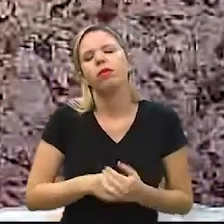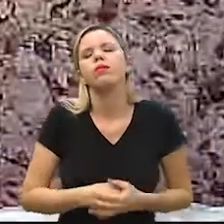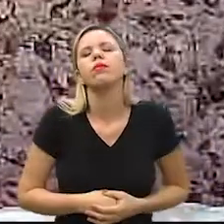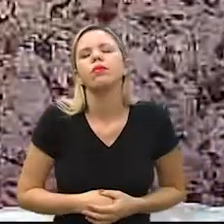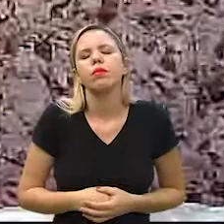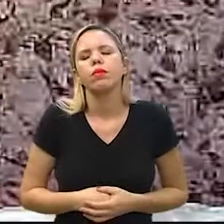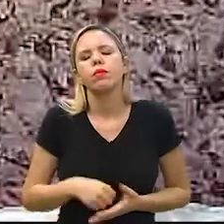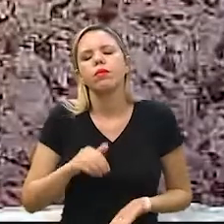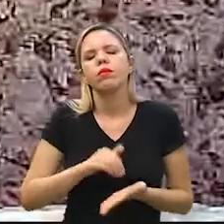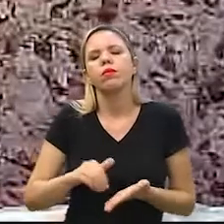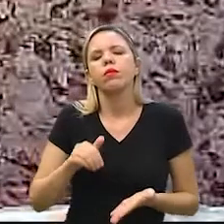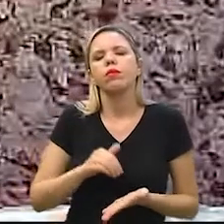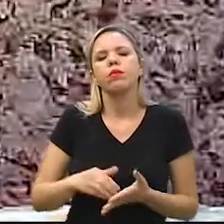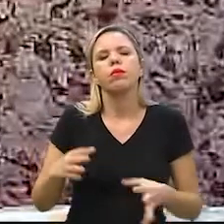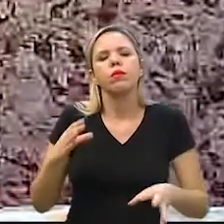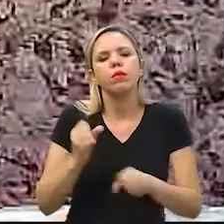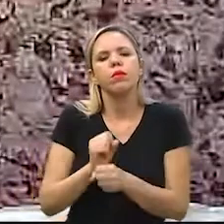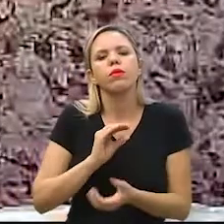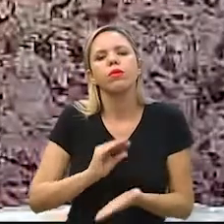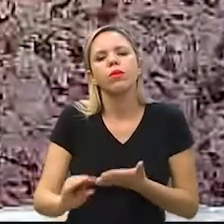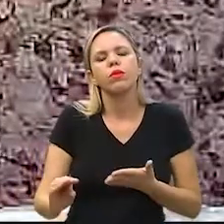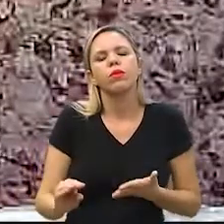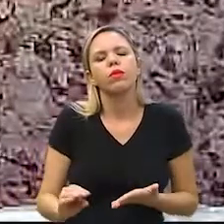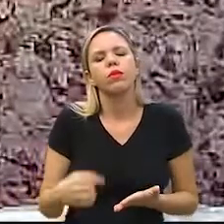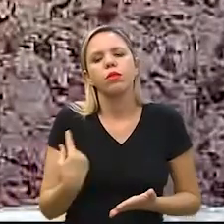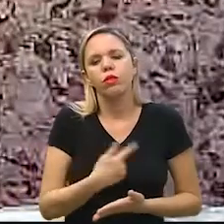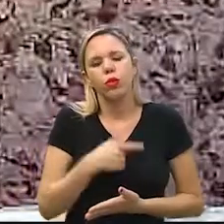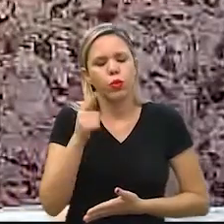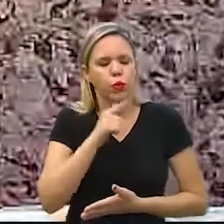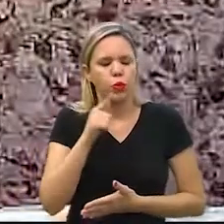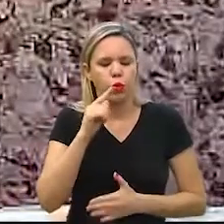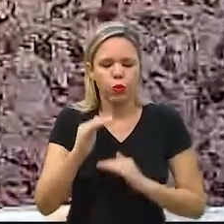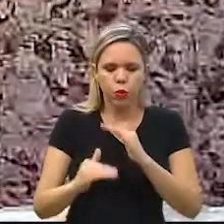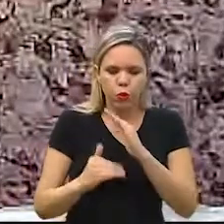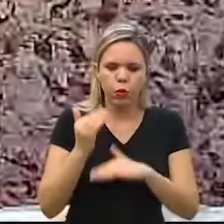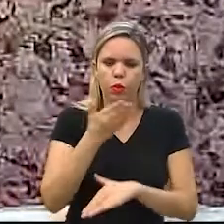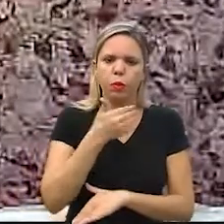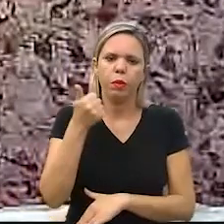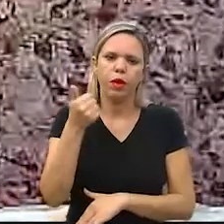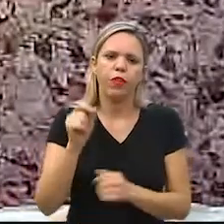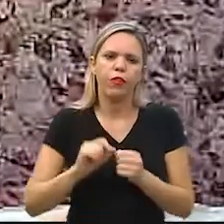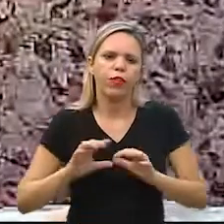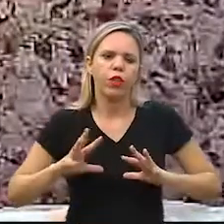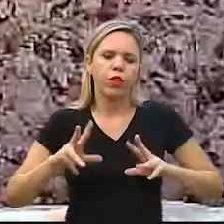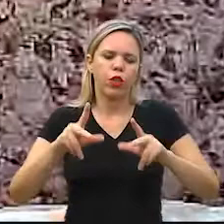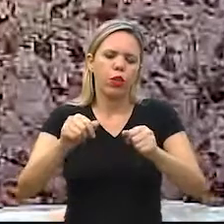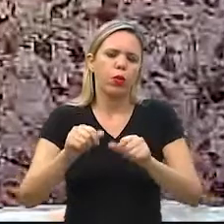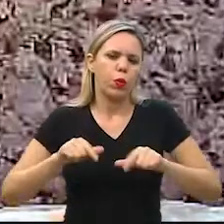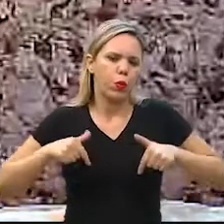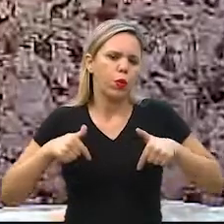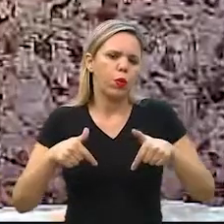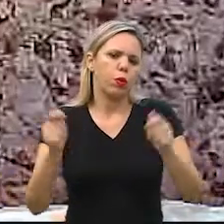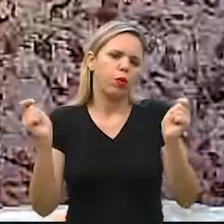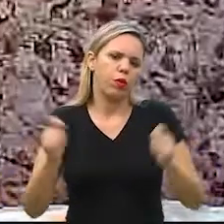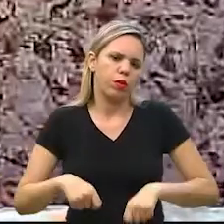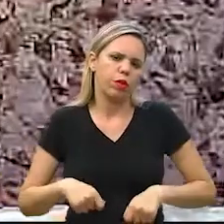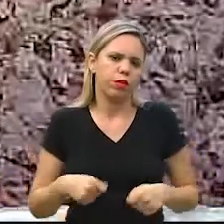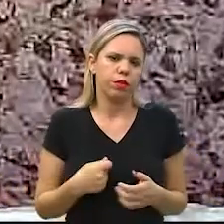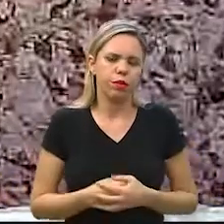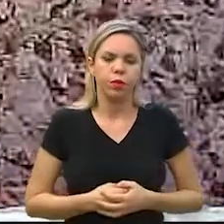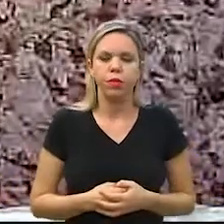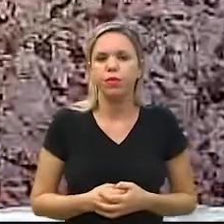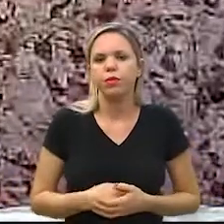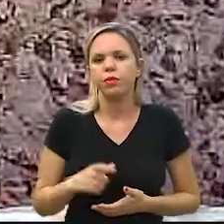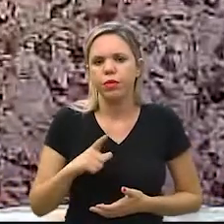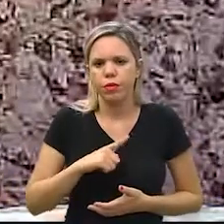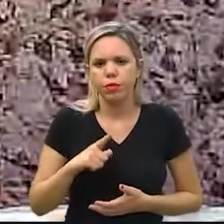determinou para o secretário de Finanças, que a gente consiga, quer dizer, fazer todo o empenho possível para